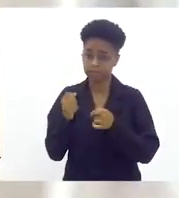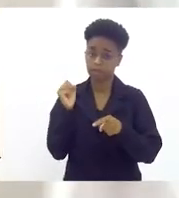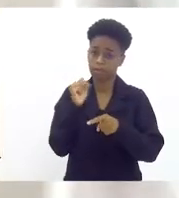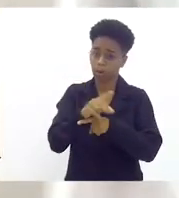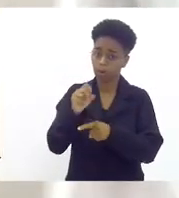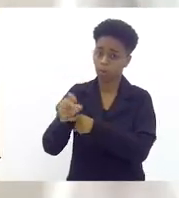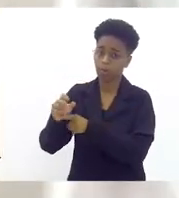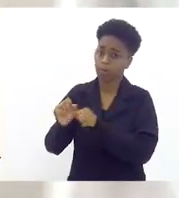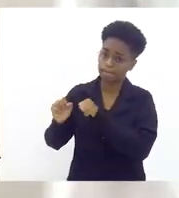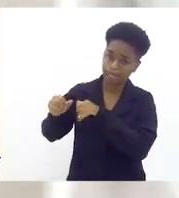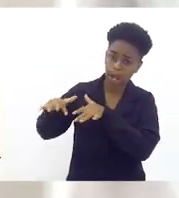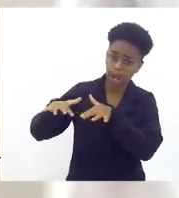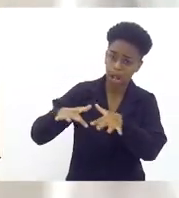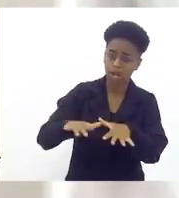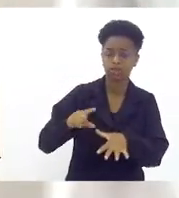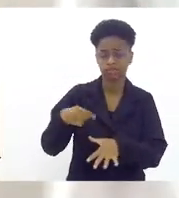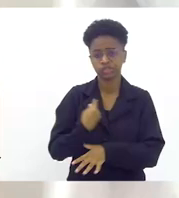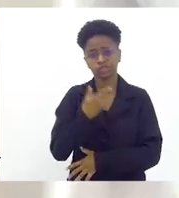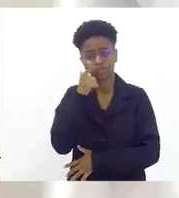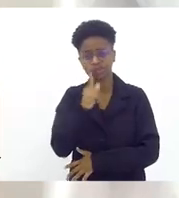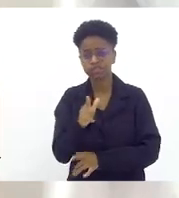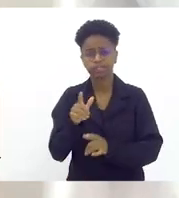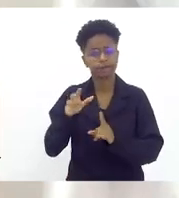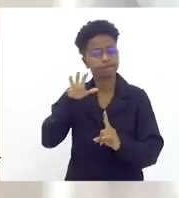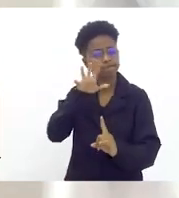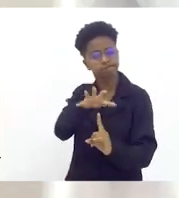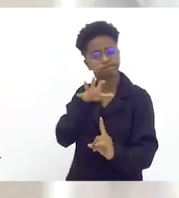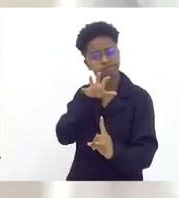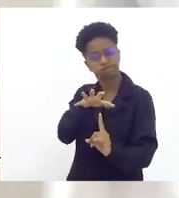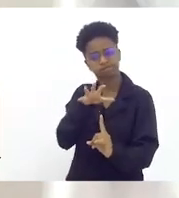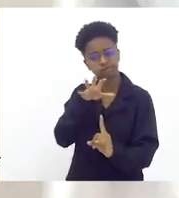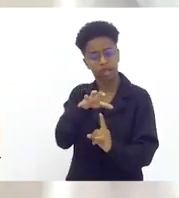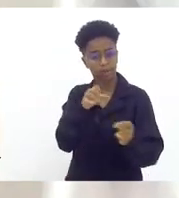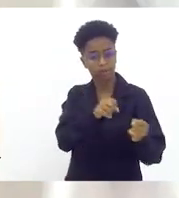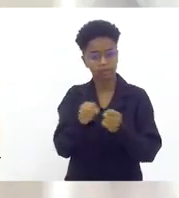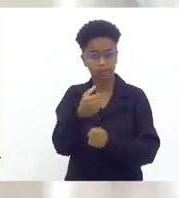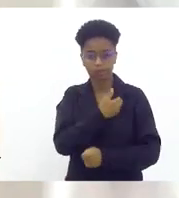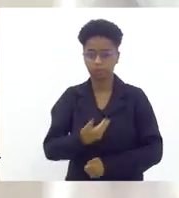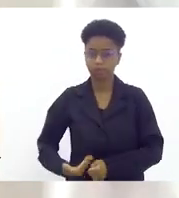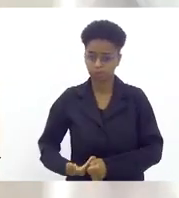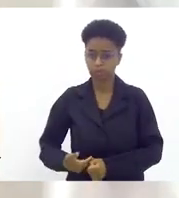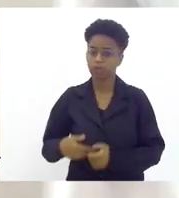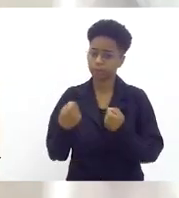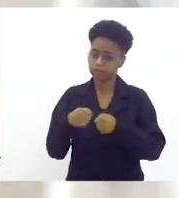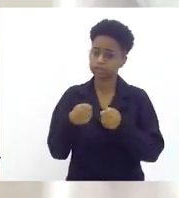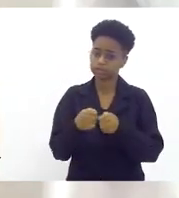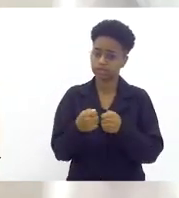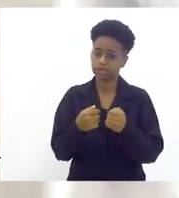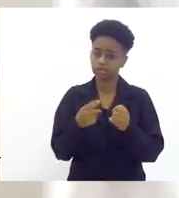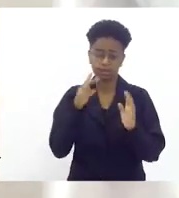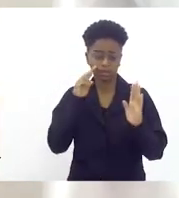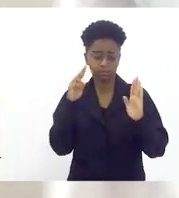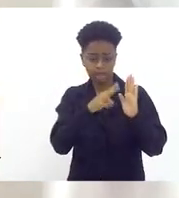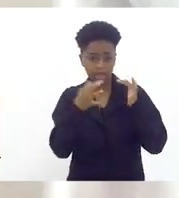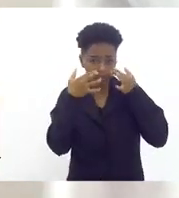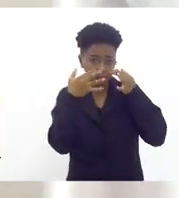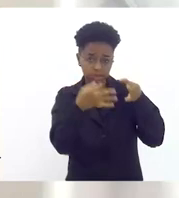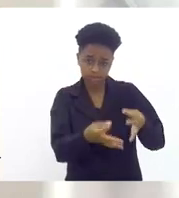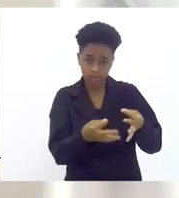nós possamos, de certa maneira, pressionar o poder público para apreciar e considerar de